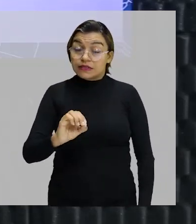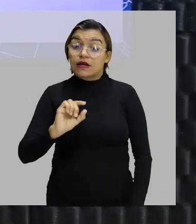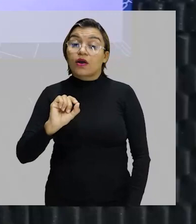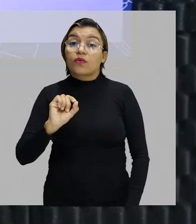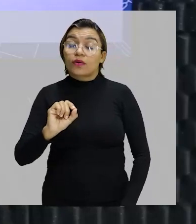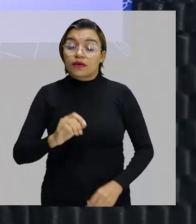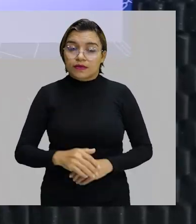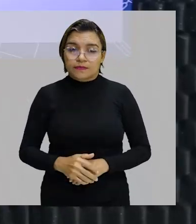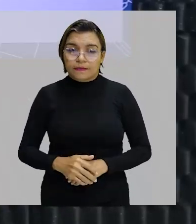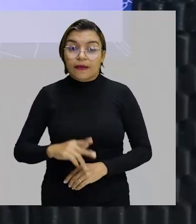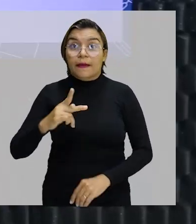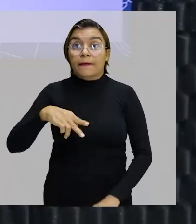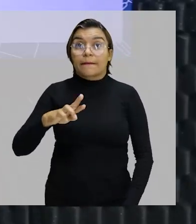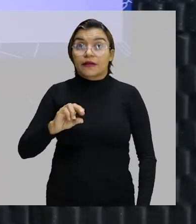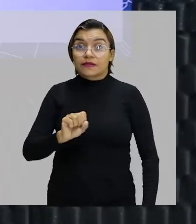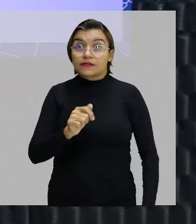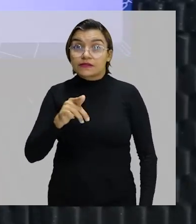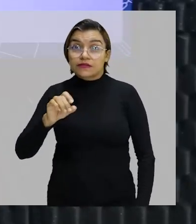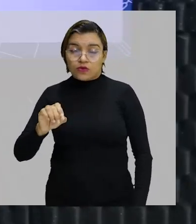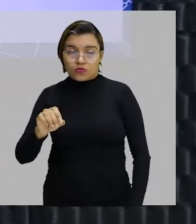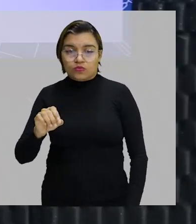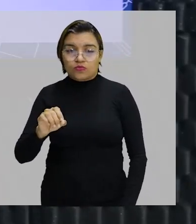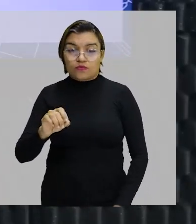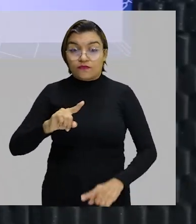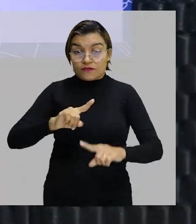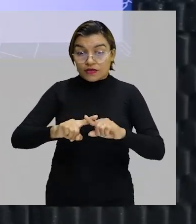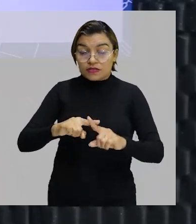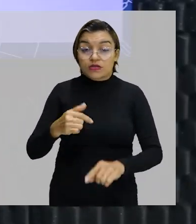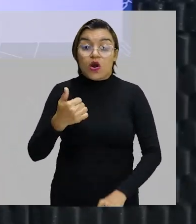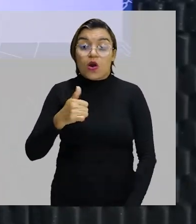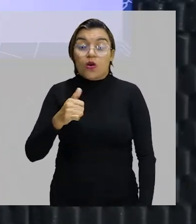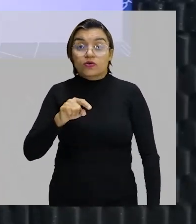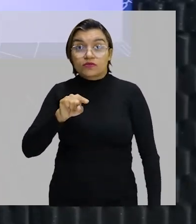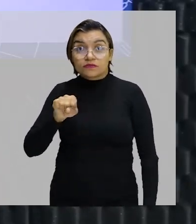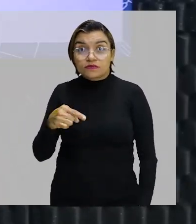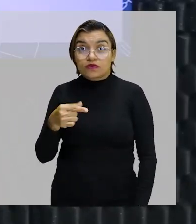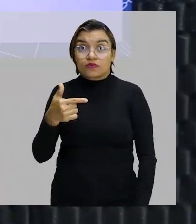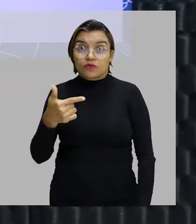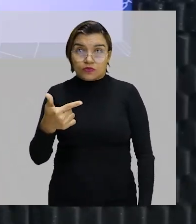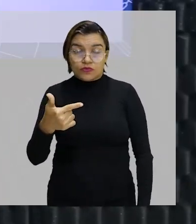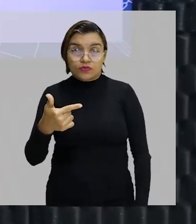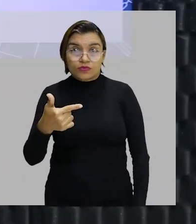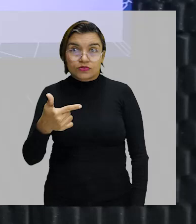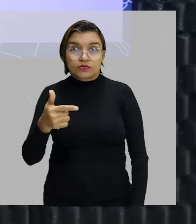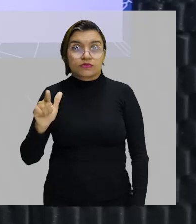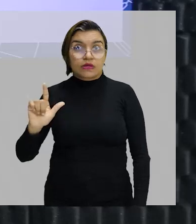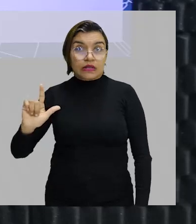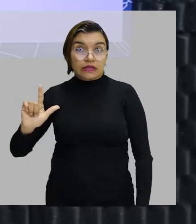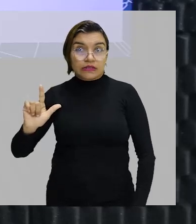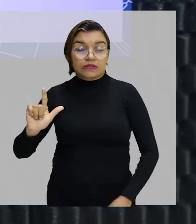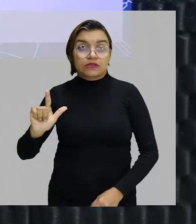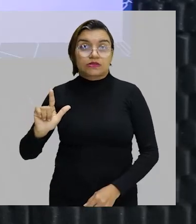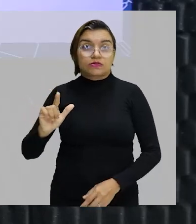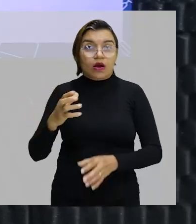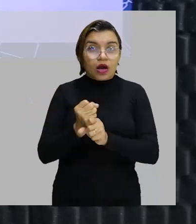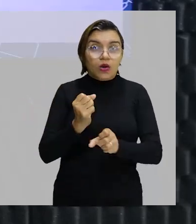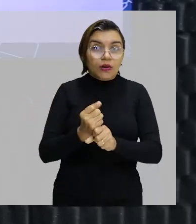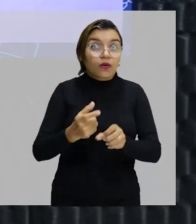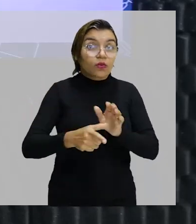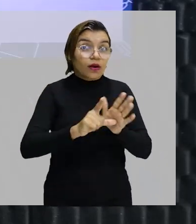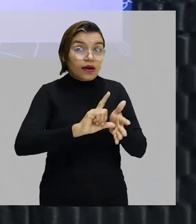a pressão ambiente, vezes 11,2 litros, foi aquele cálculo que a gente fez